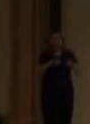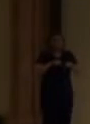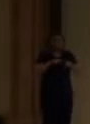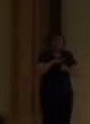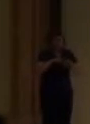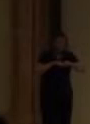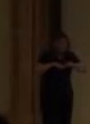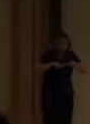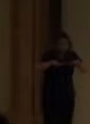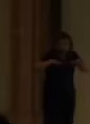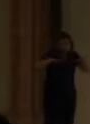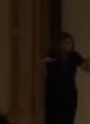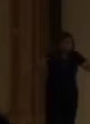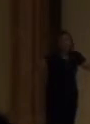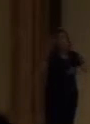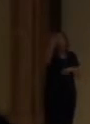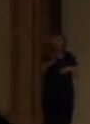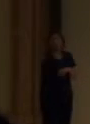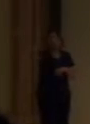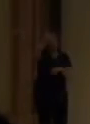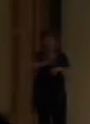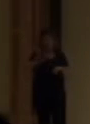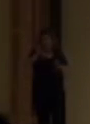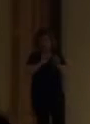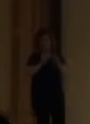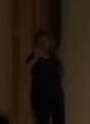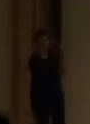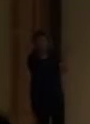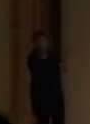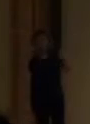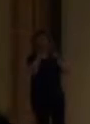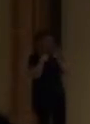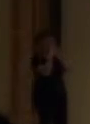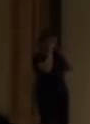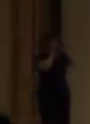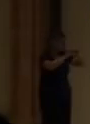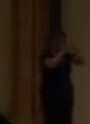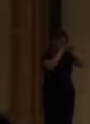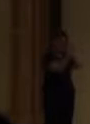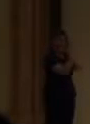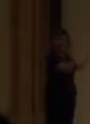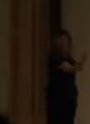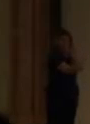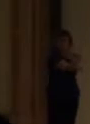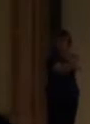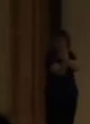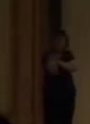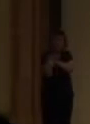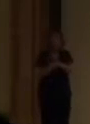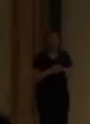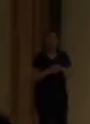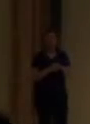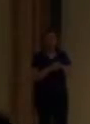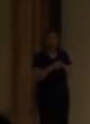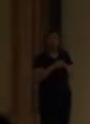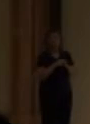era de levar a civilização. Como se dizia nos livros de história, em Portugal, espalhar a fé